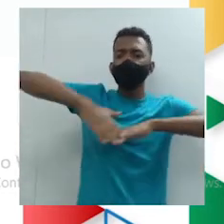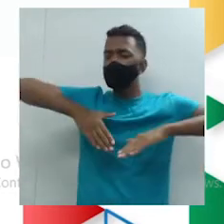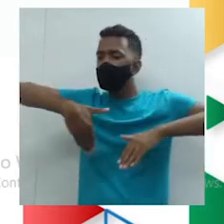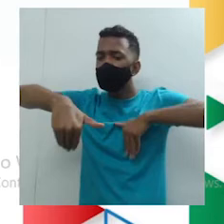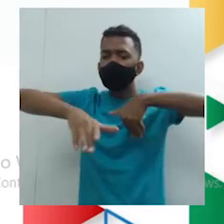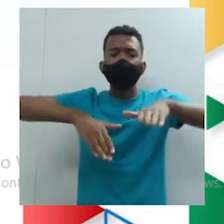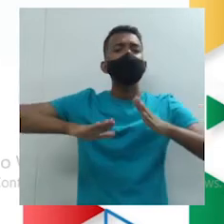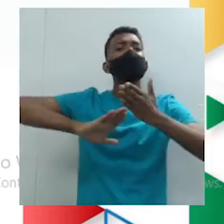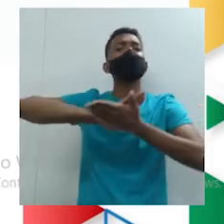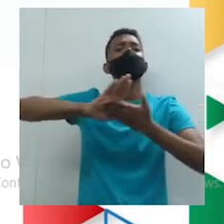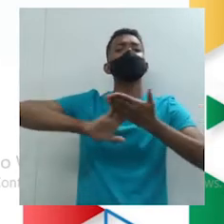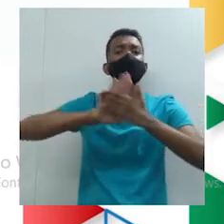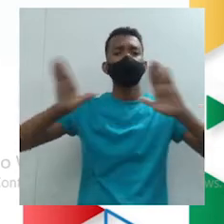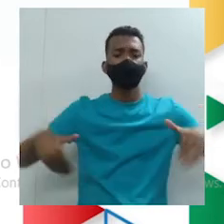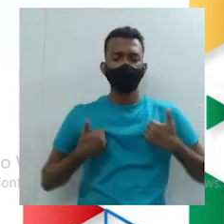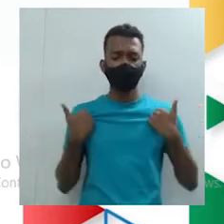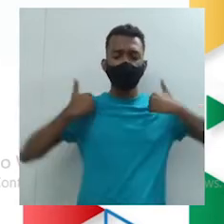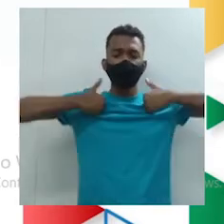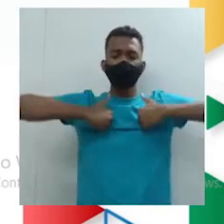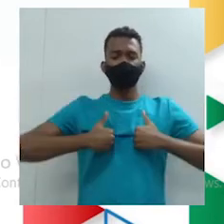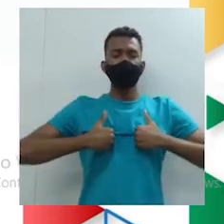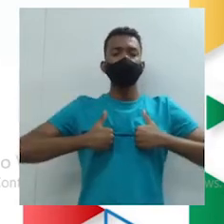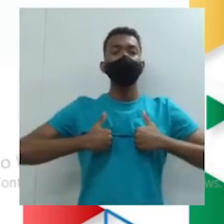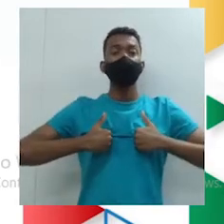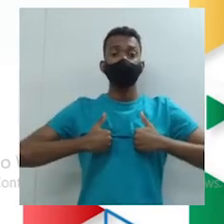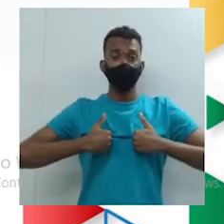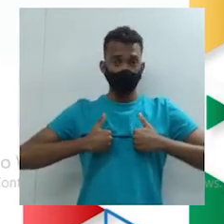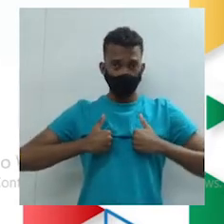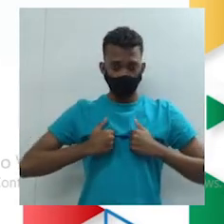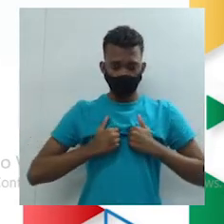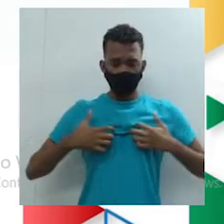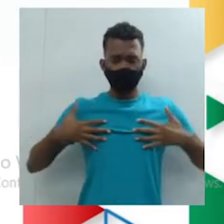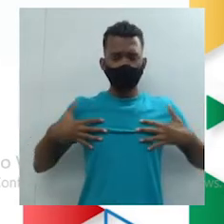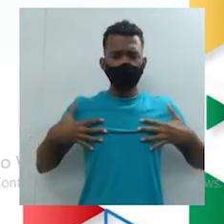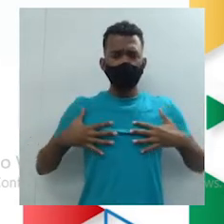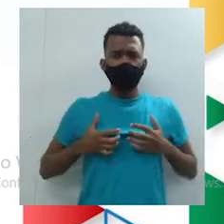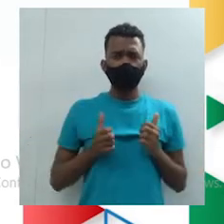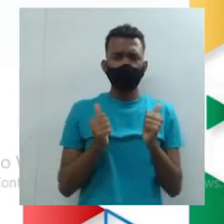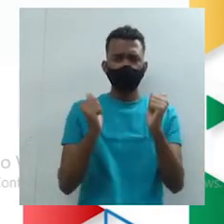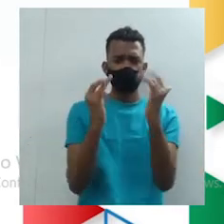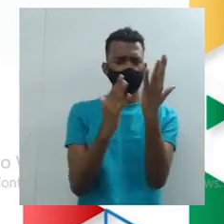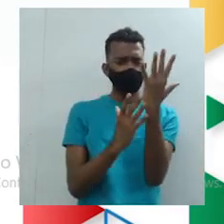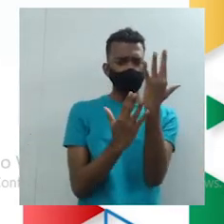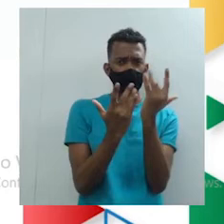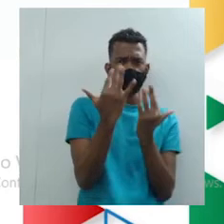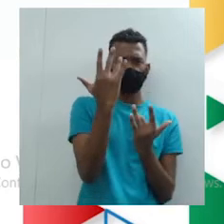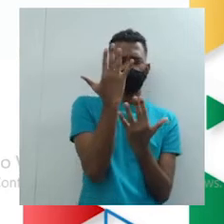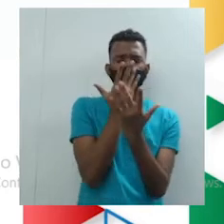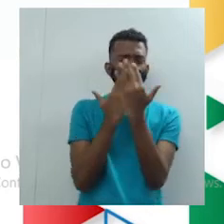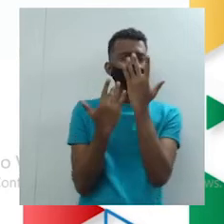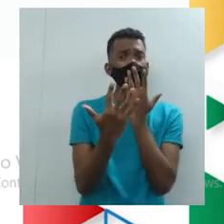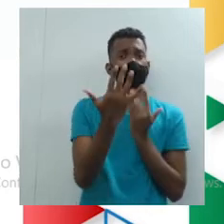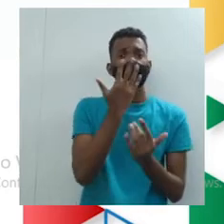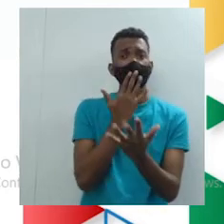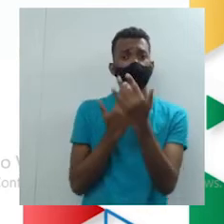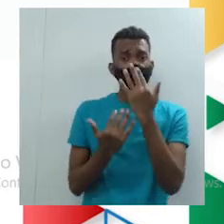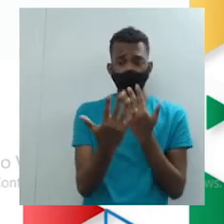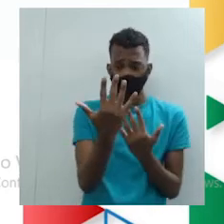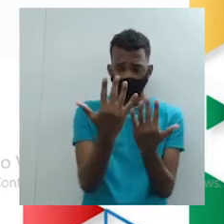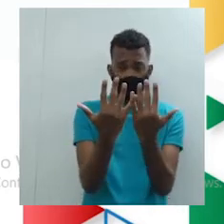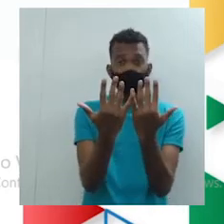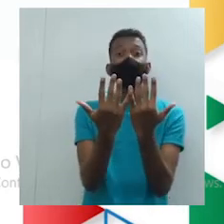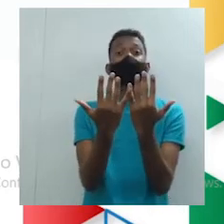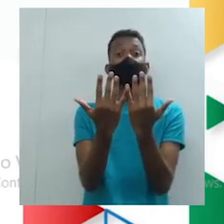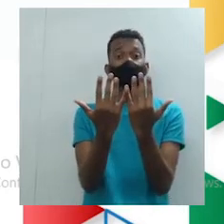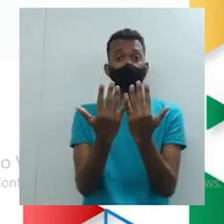Depois vesti meus gestos insensatos e colori as minhas mãos e as tuas, para extinguir